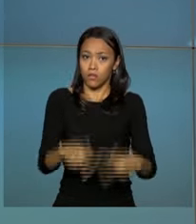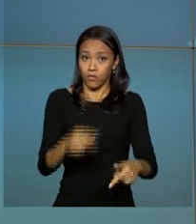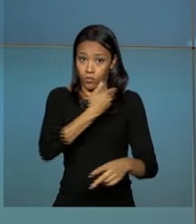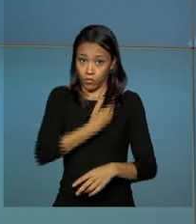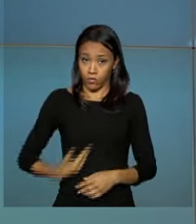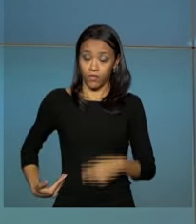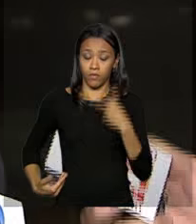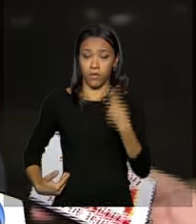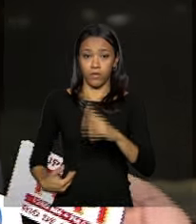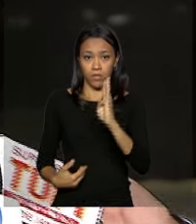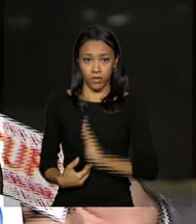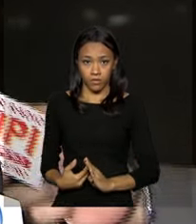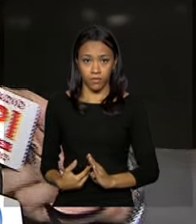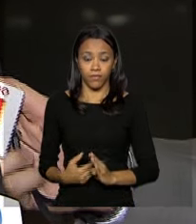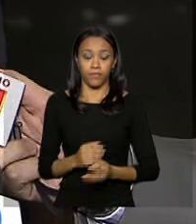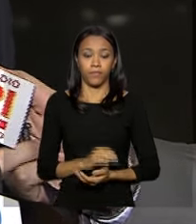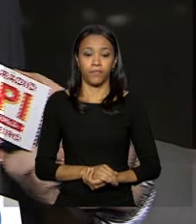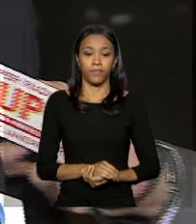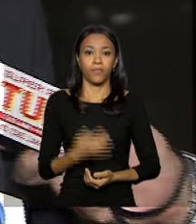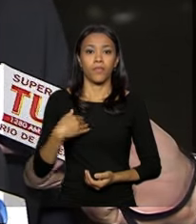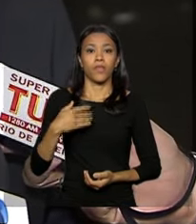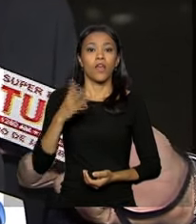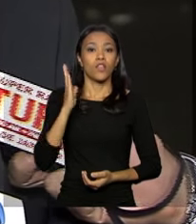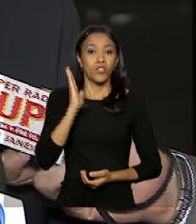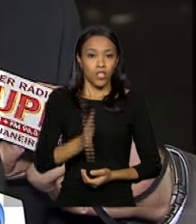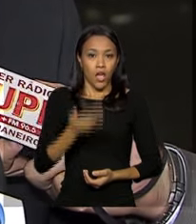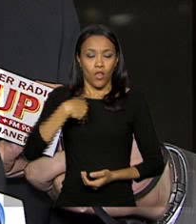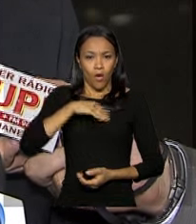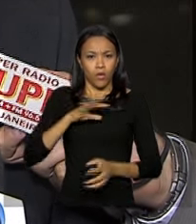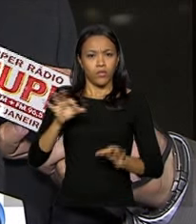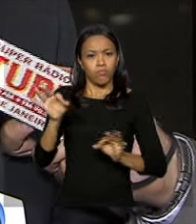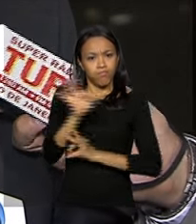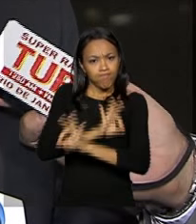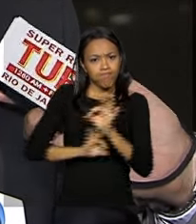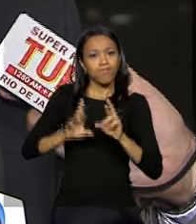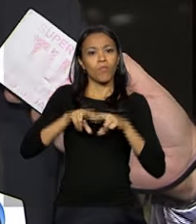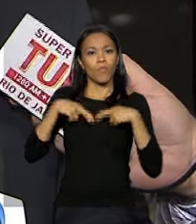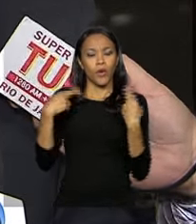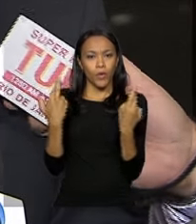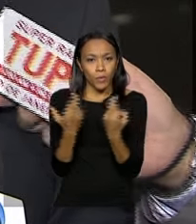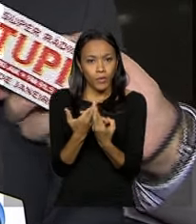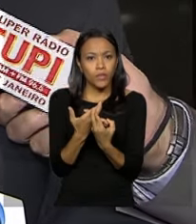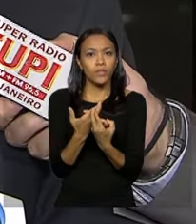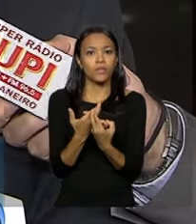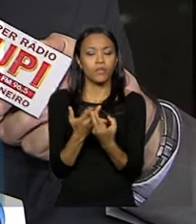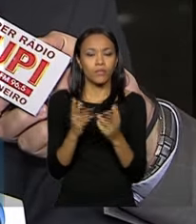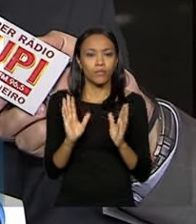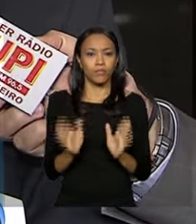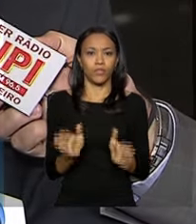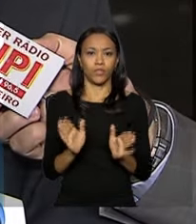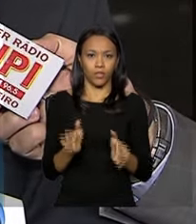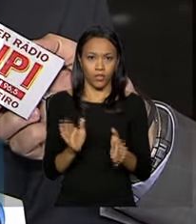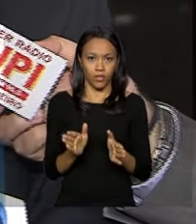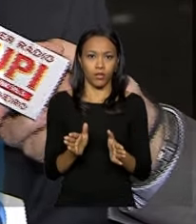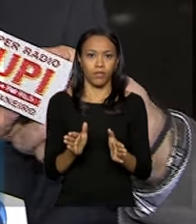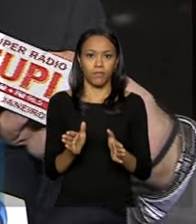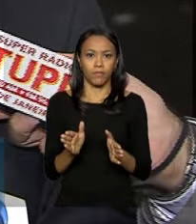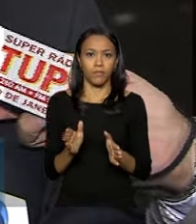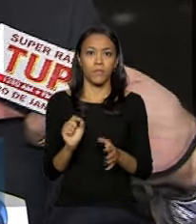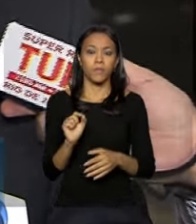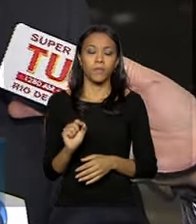brasileiro. Nós fizemos uma reunião com os CEOs e